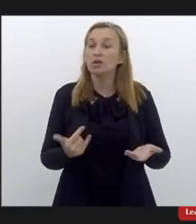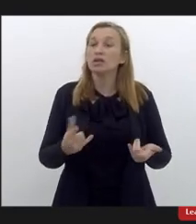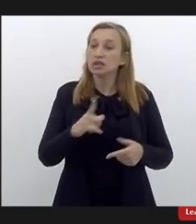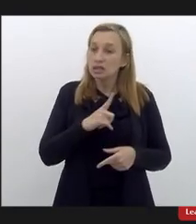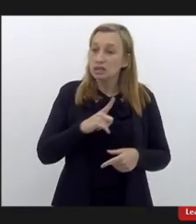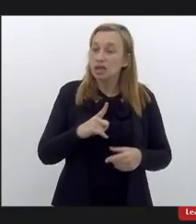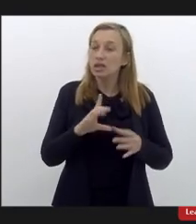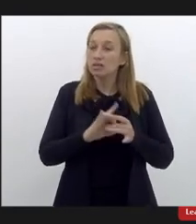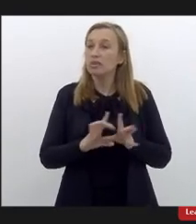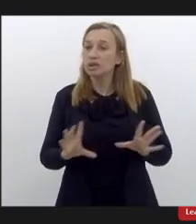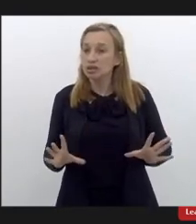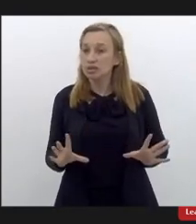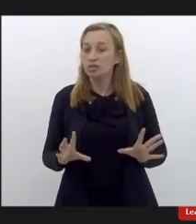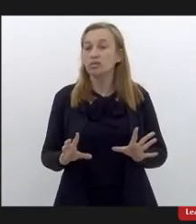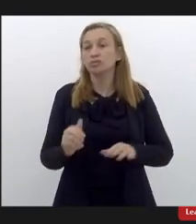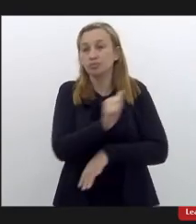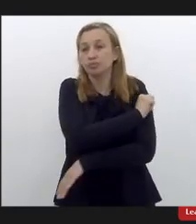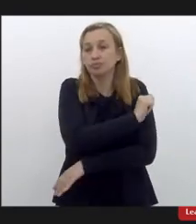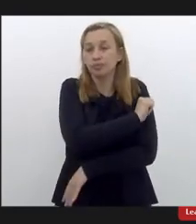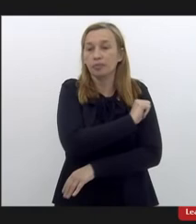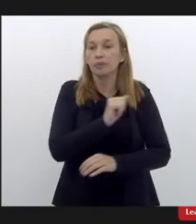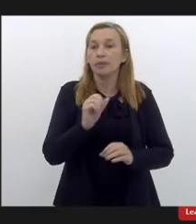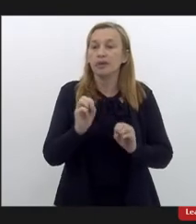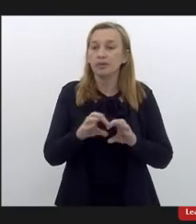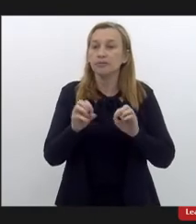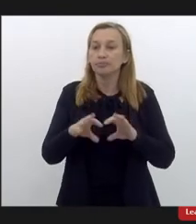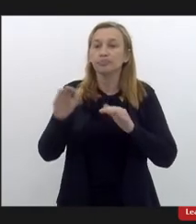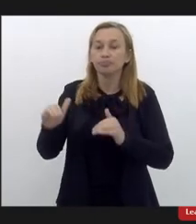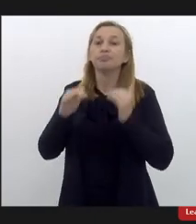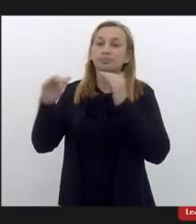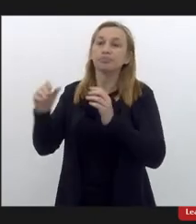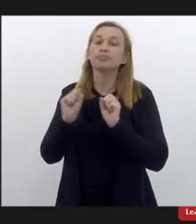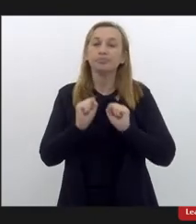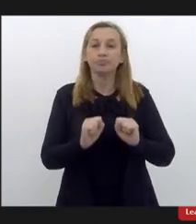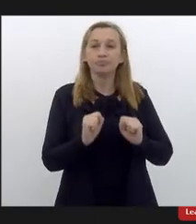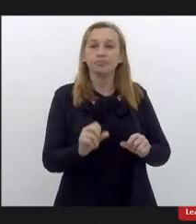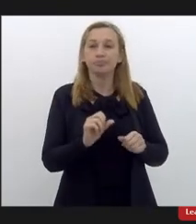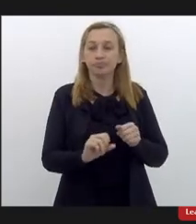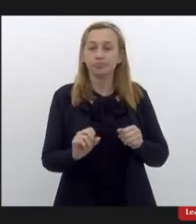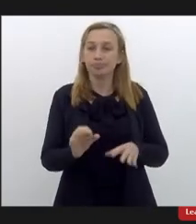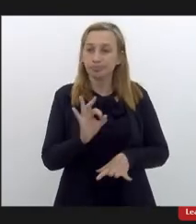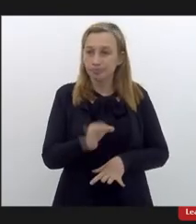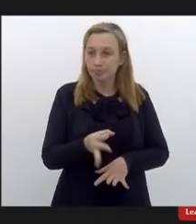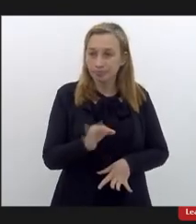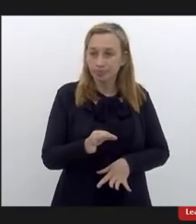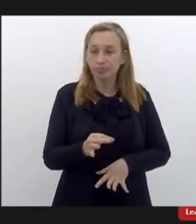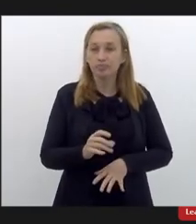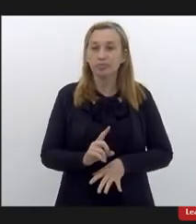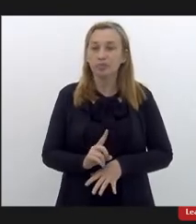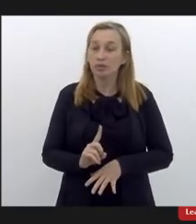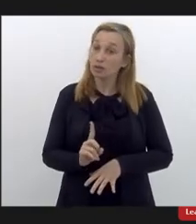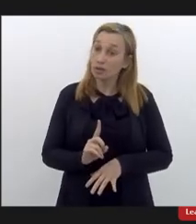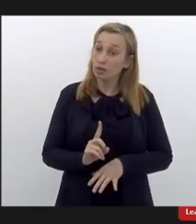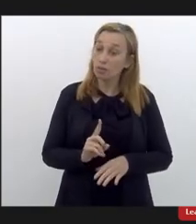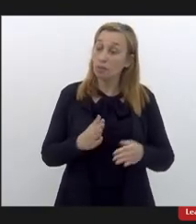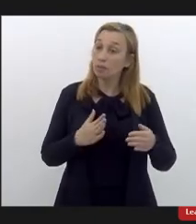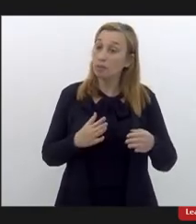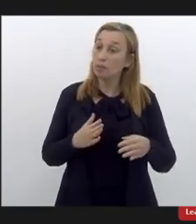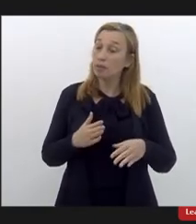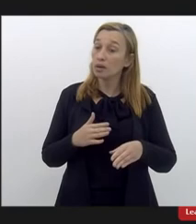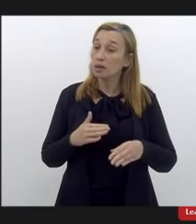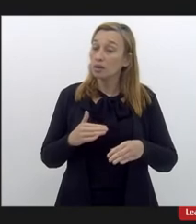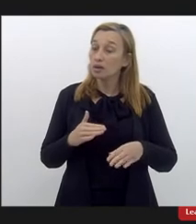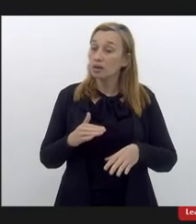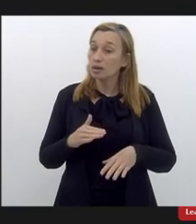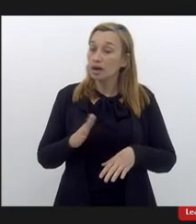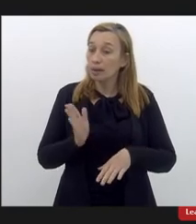tenha autorização dos alunos do superior, possam fazer de forma concomitante, não excedendo a carga horária que prevê